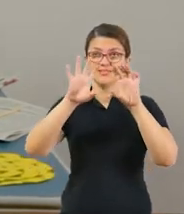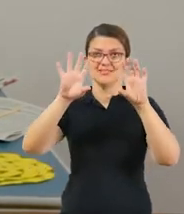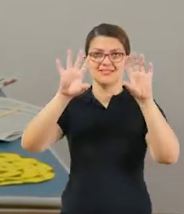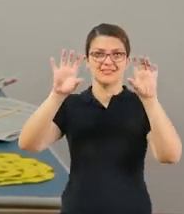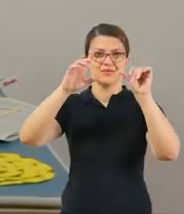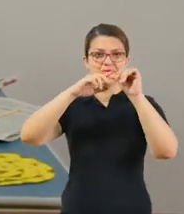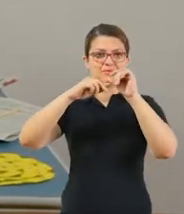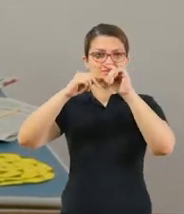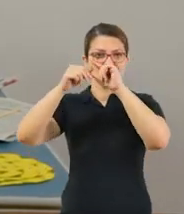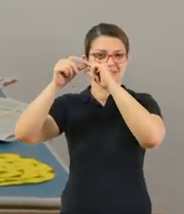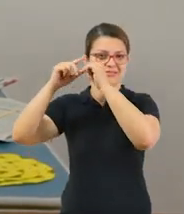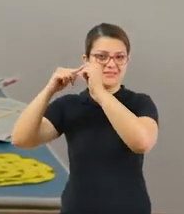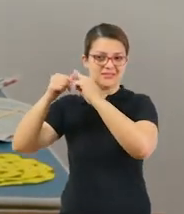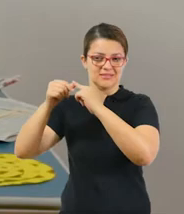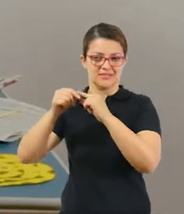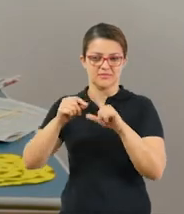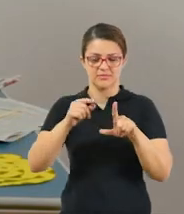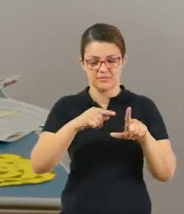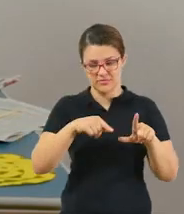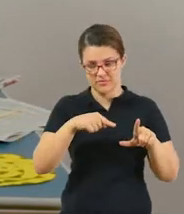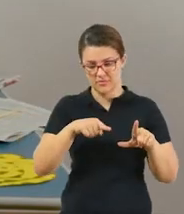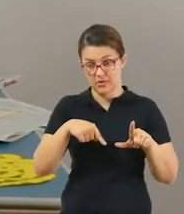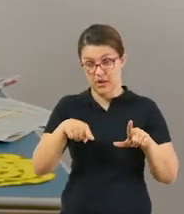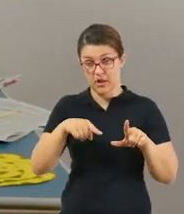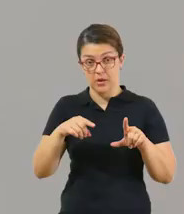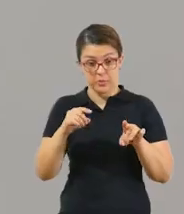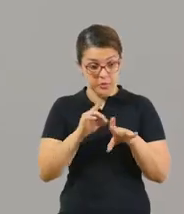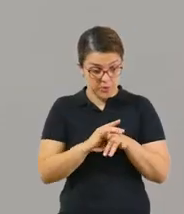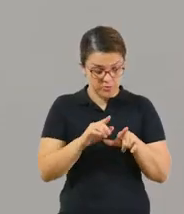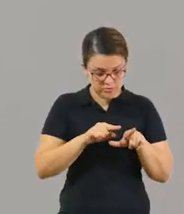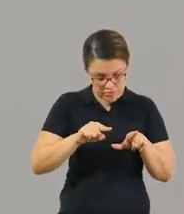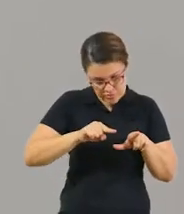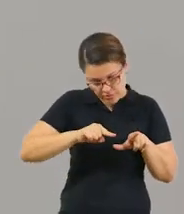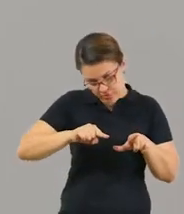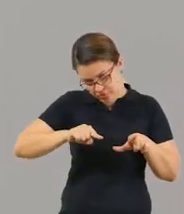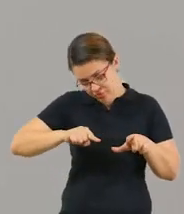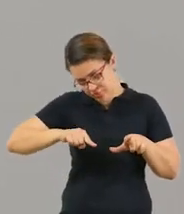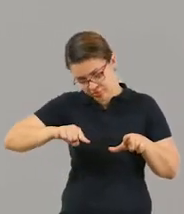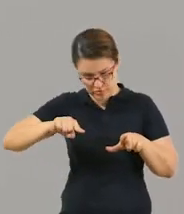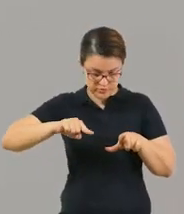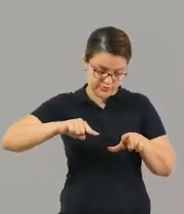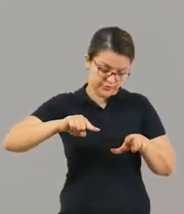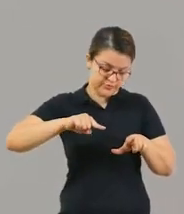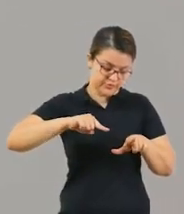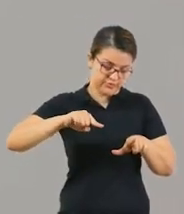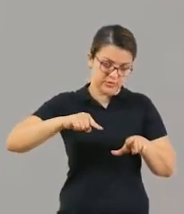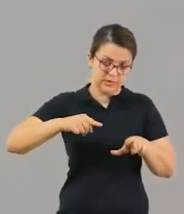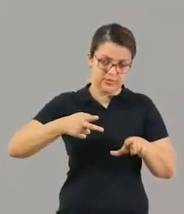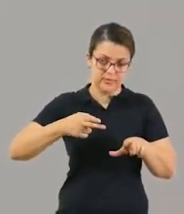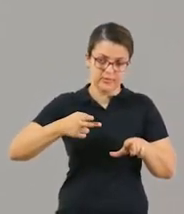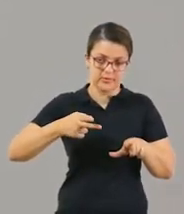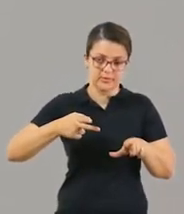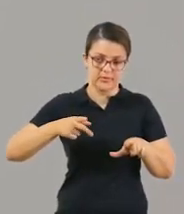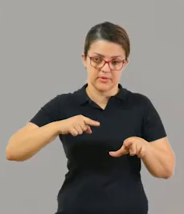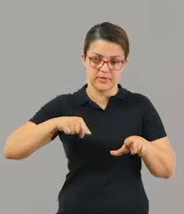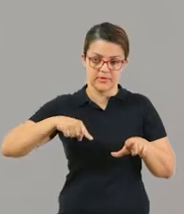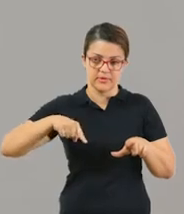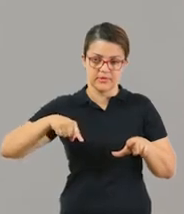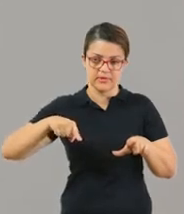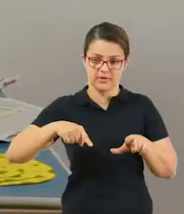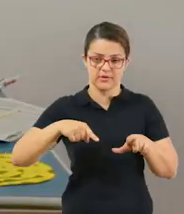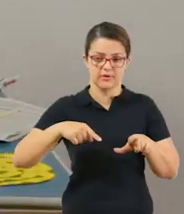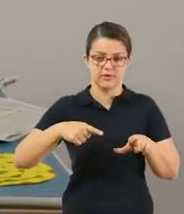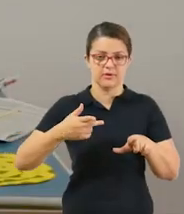olha aí e aí depois esfumaçando ser um pouquinho da se aquela sensação de que nós